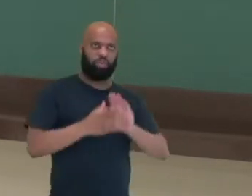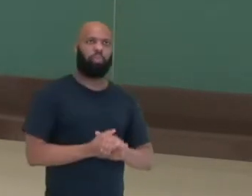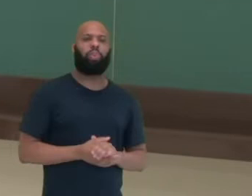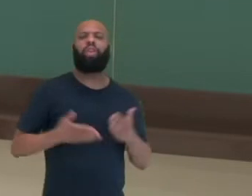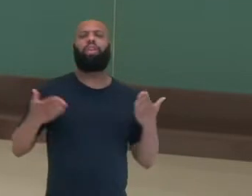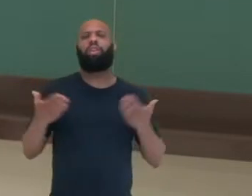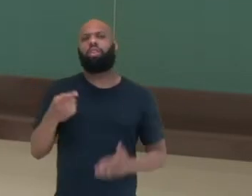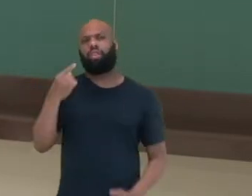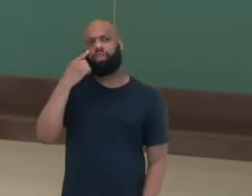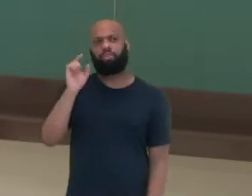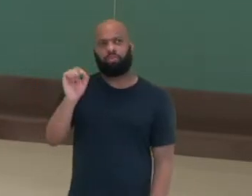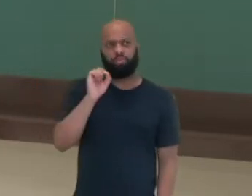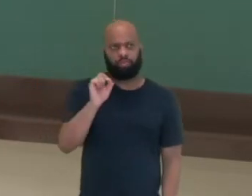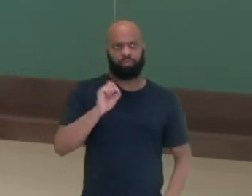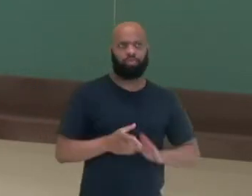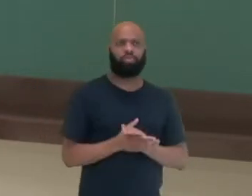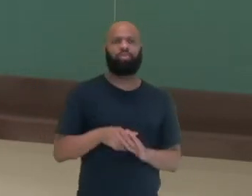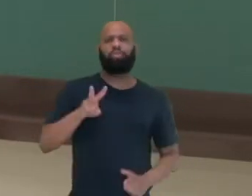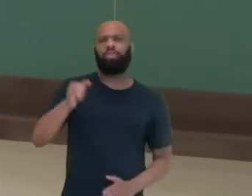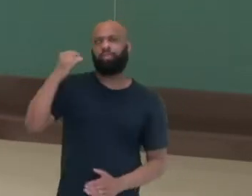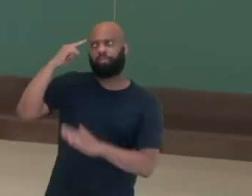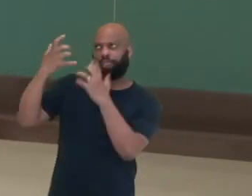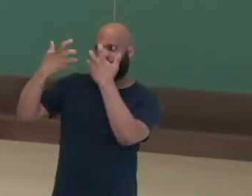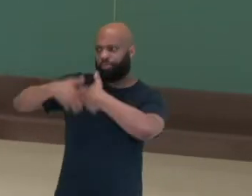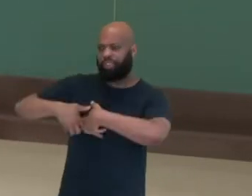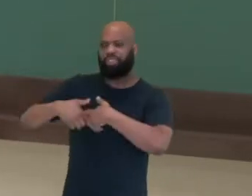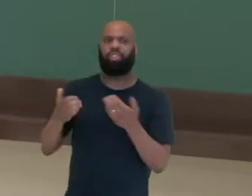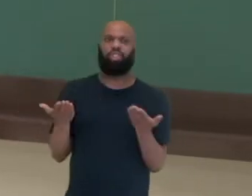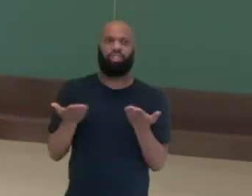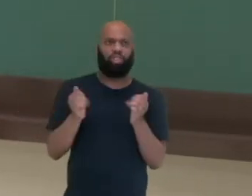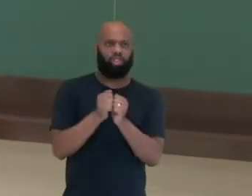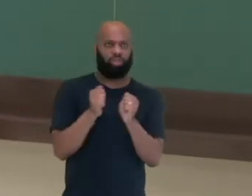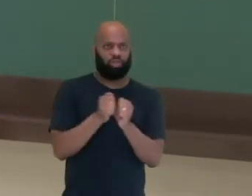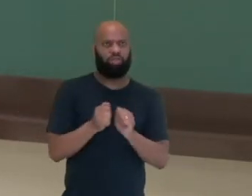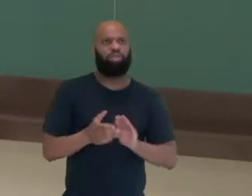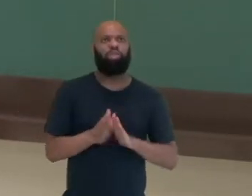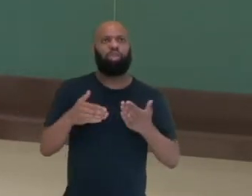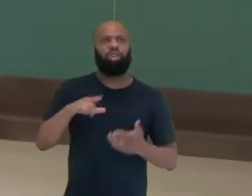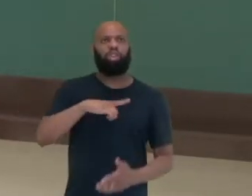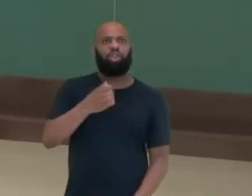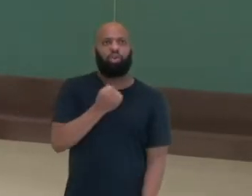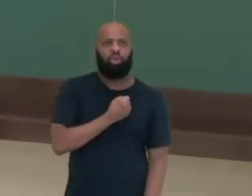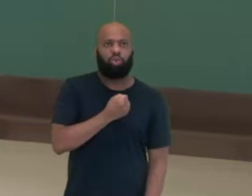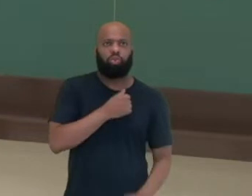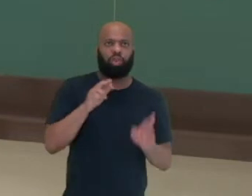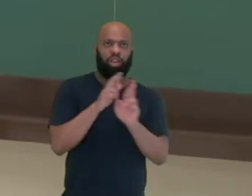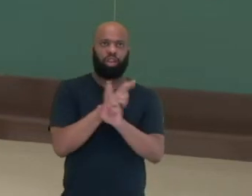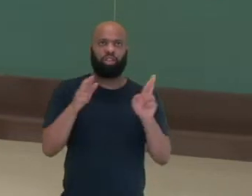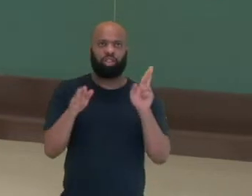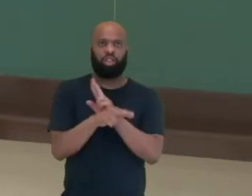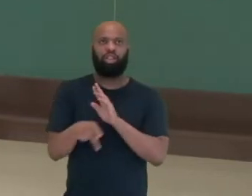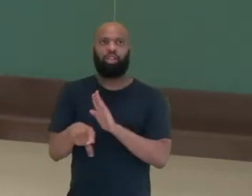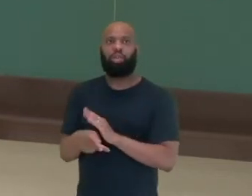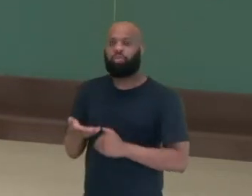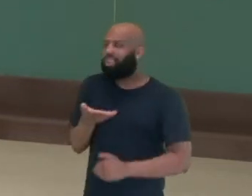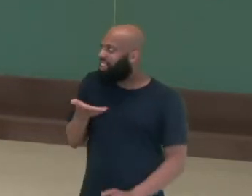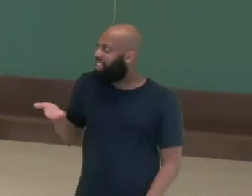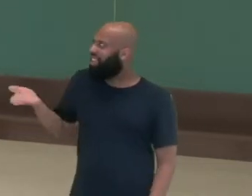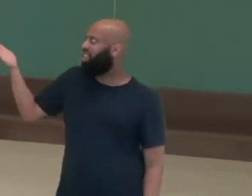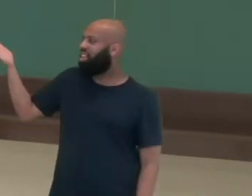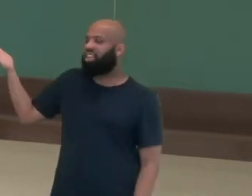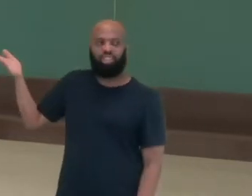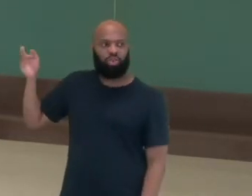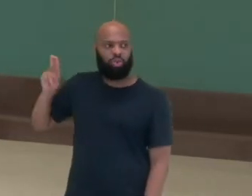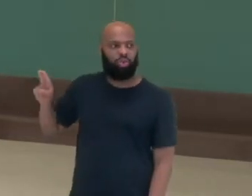E agora, vamos pensar aqui um pouquinho comigo. Olha só, há um número associado às embalagens ali,